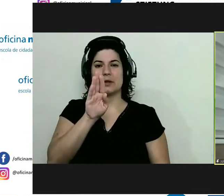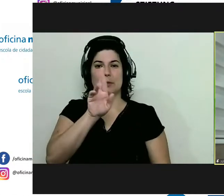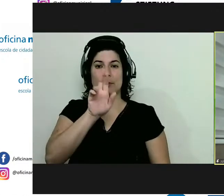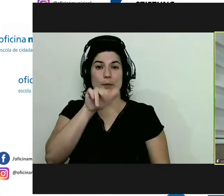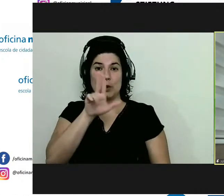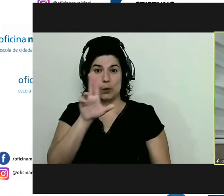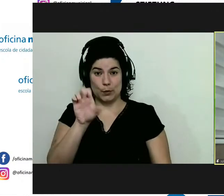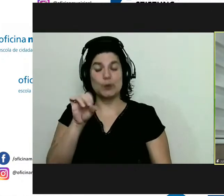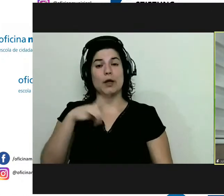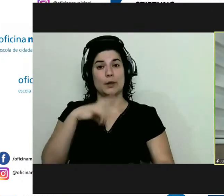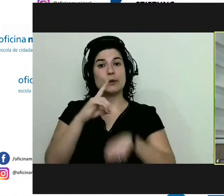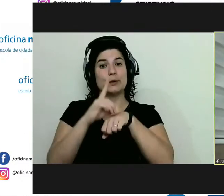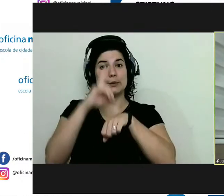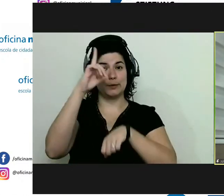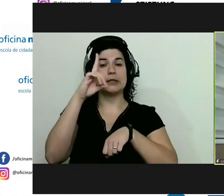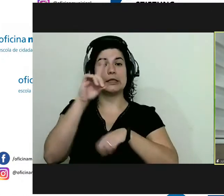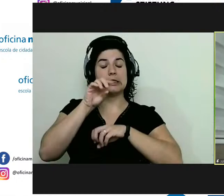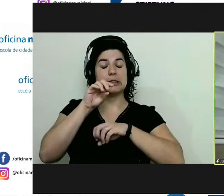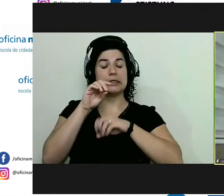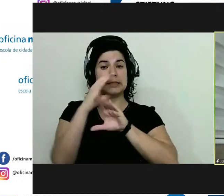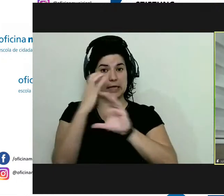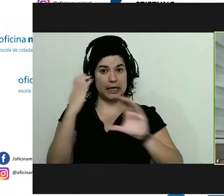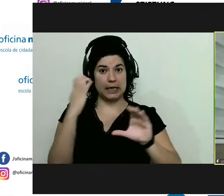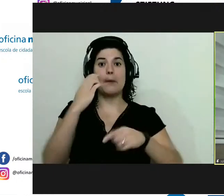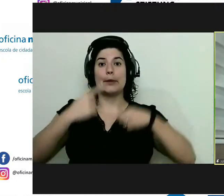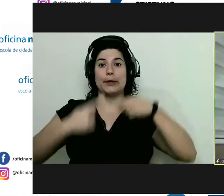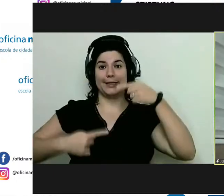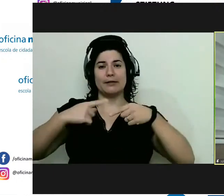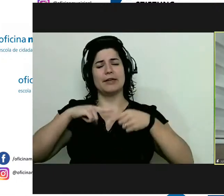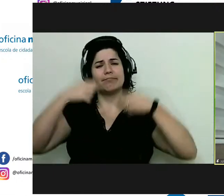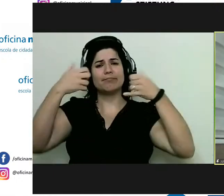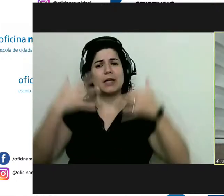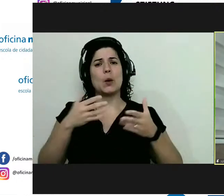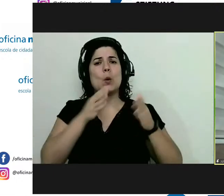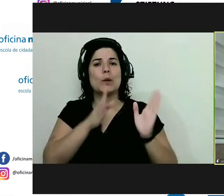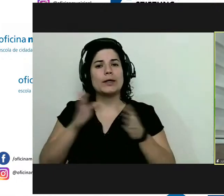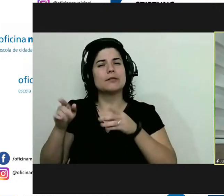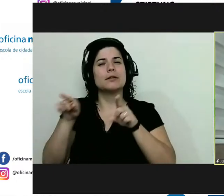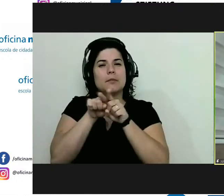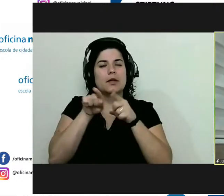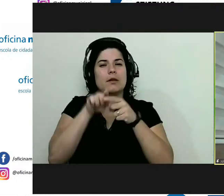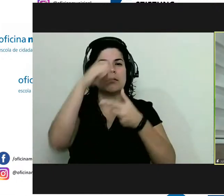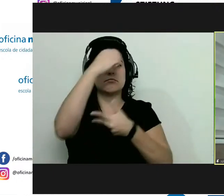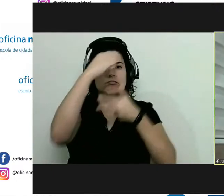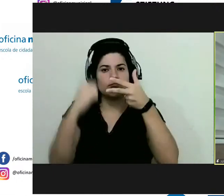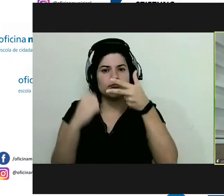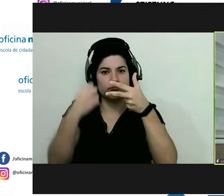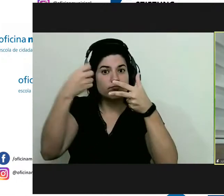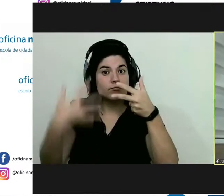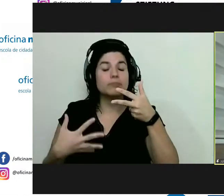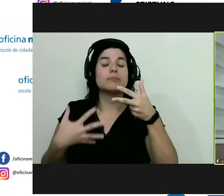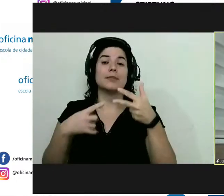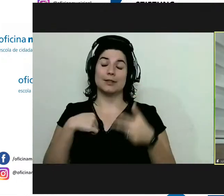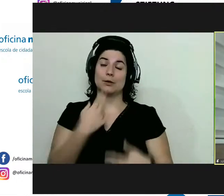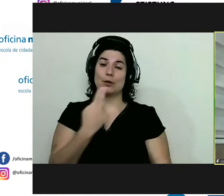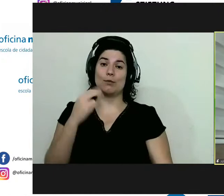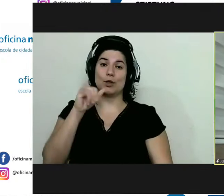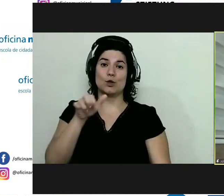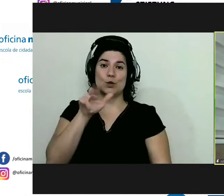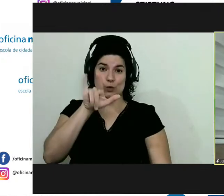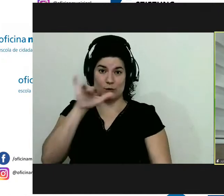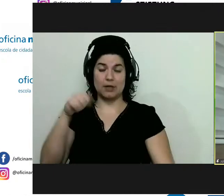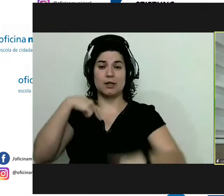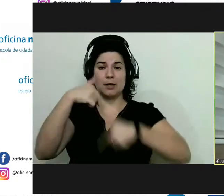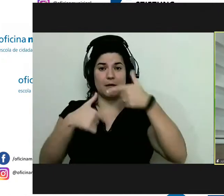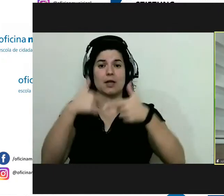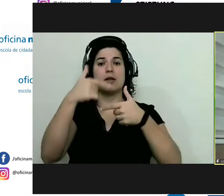doutorando em ciências políticas que ele vai falar um pouquinho com a gente sobre organização do estado e divisão dos poderes e vão eu só Júlia eu trabalho